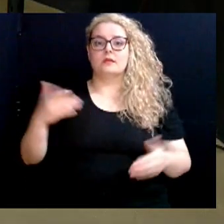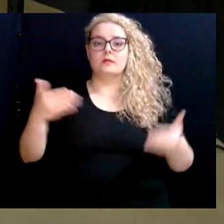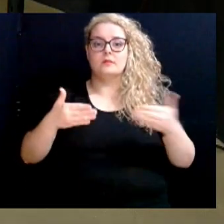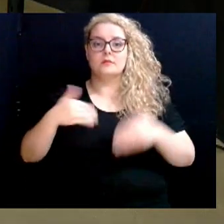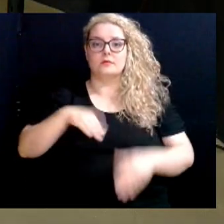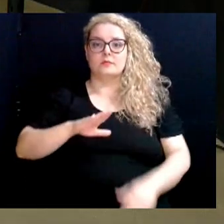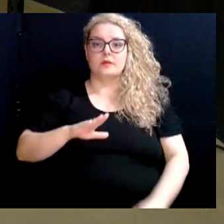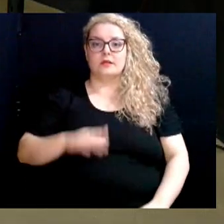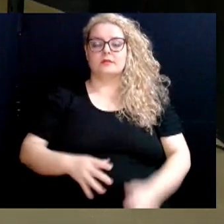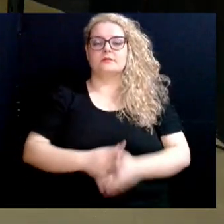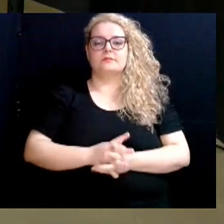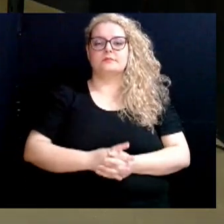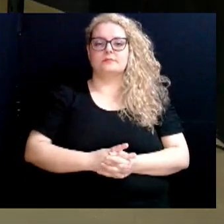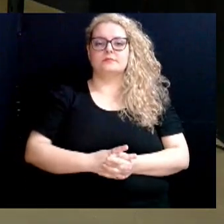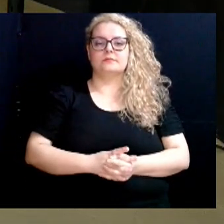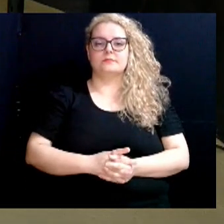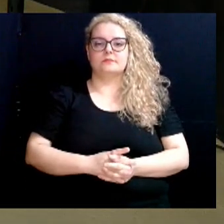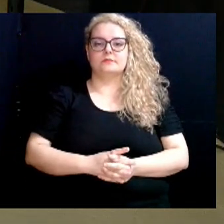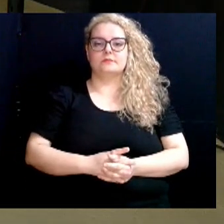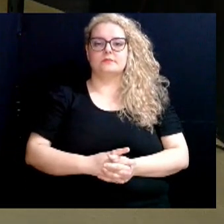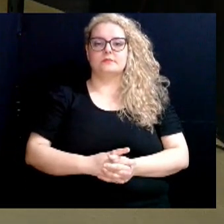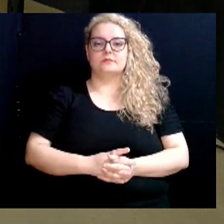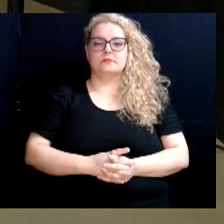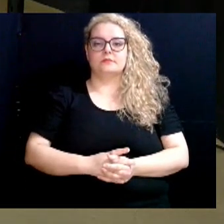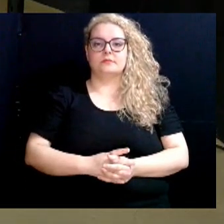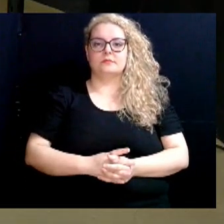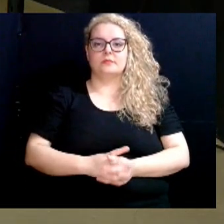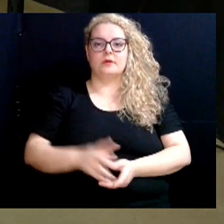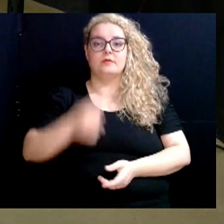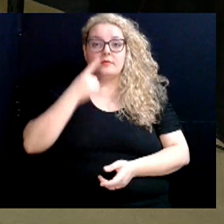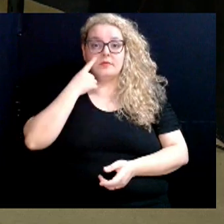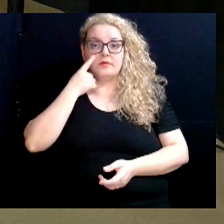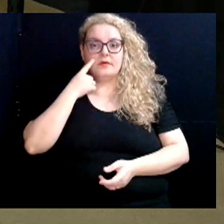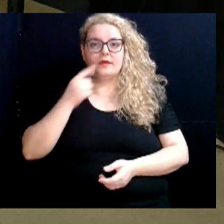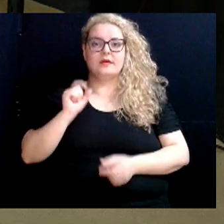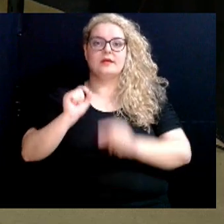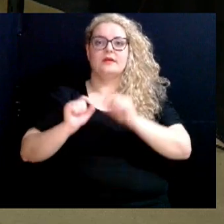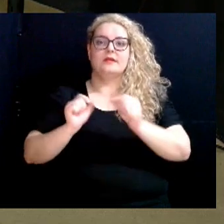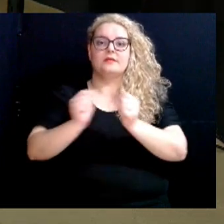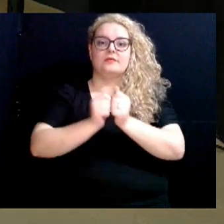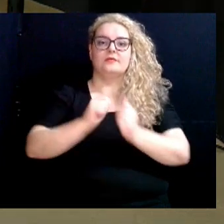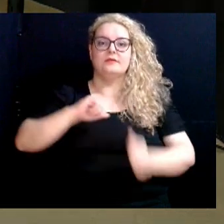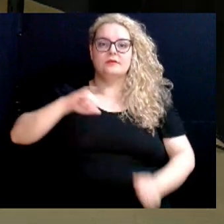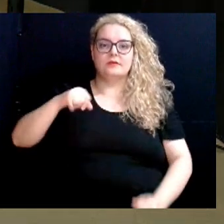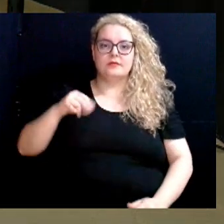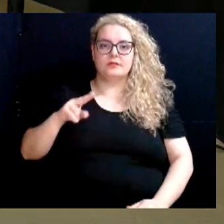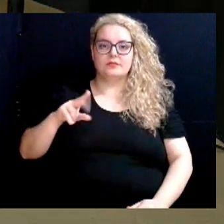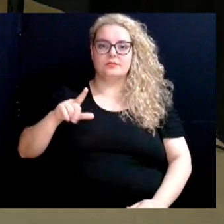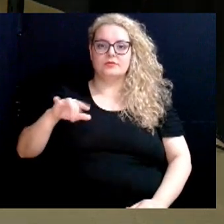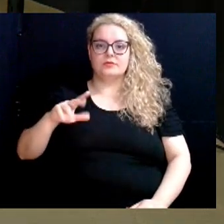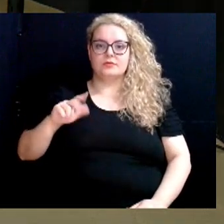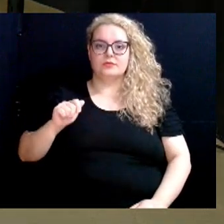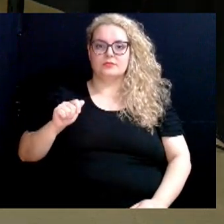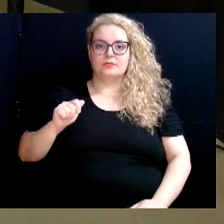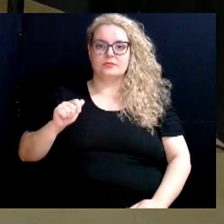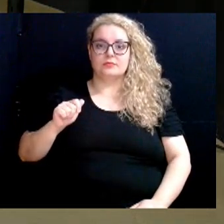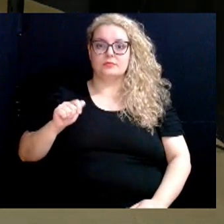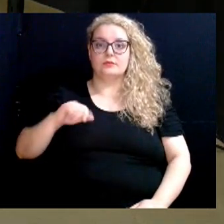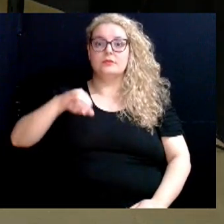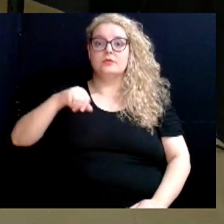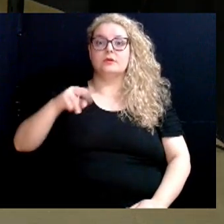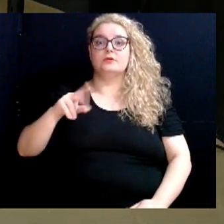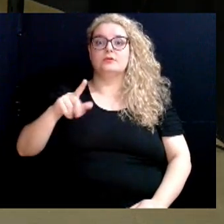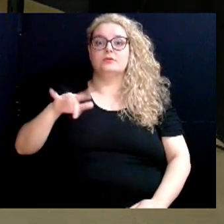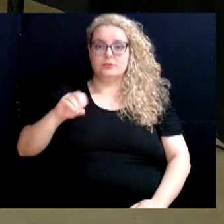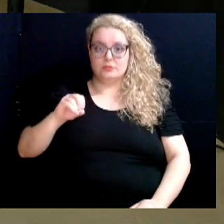no ar? Vamos ver se a gente tem mais alguém aí. Olha, quem está conosco é a Júlia, Júlio, na